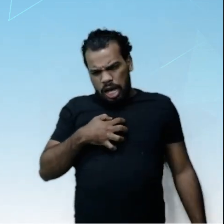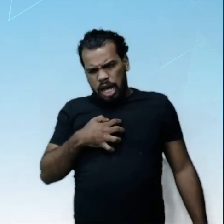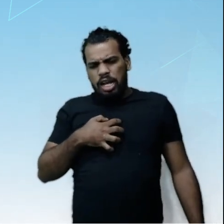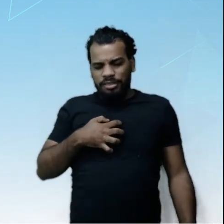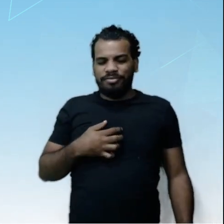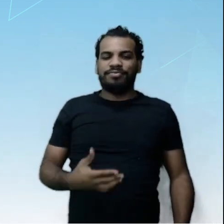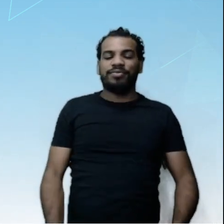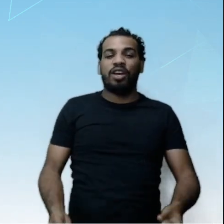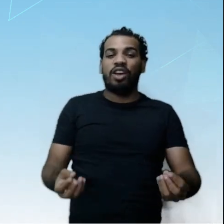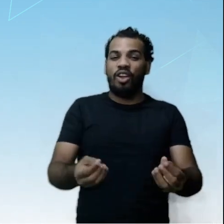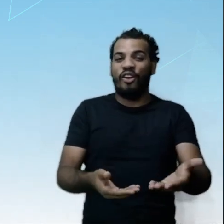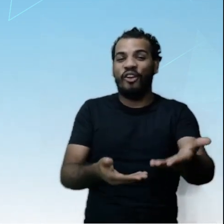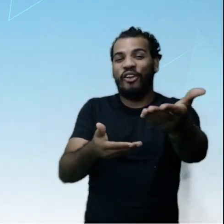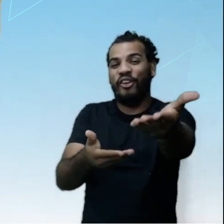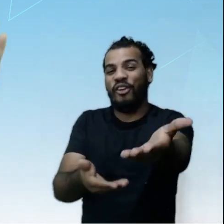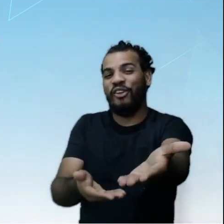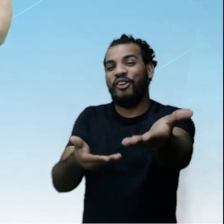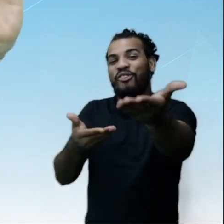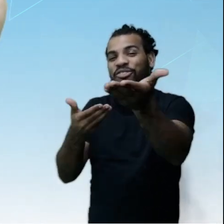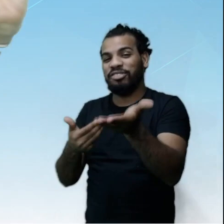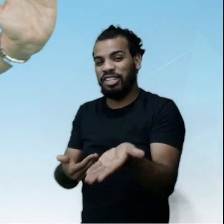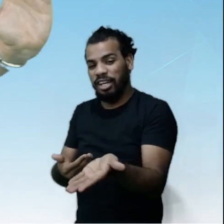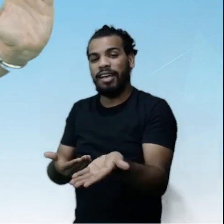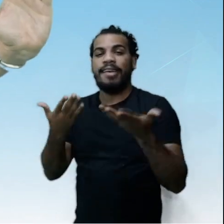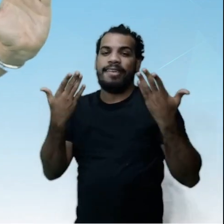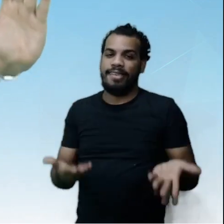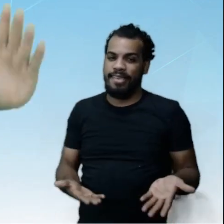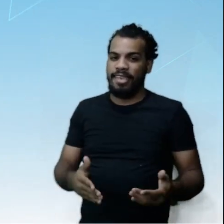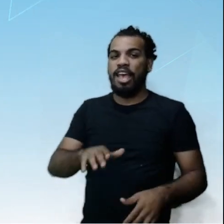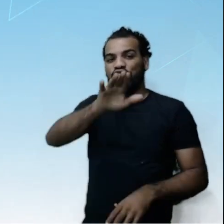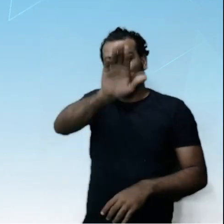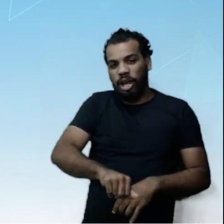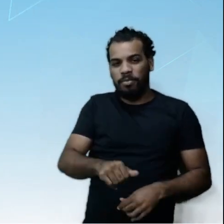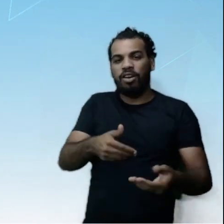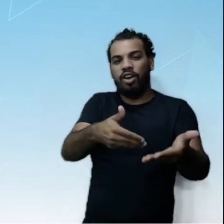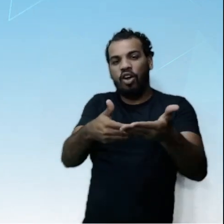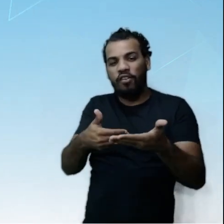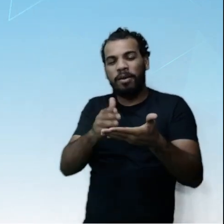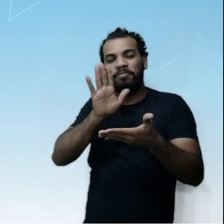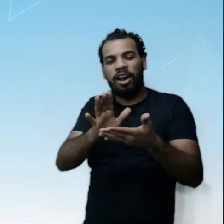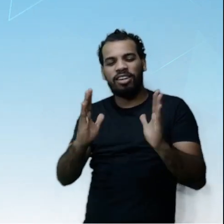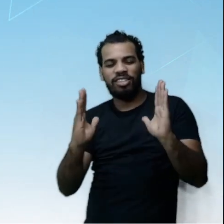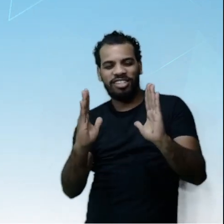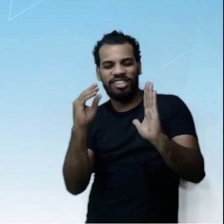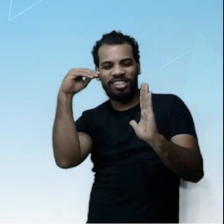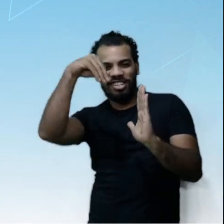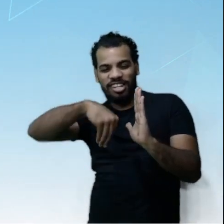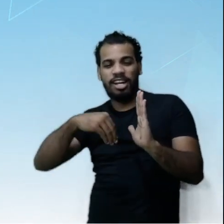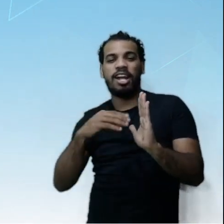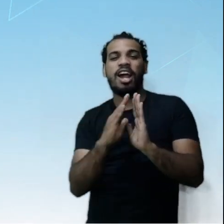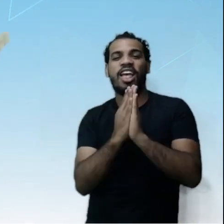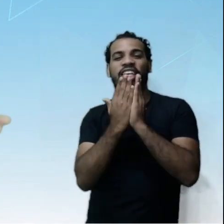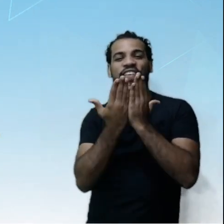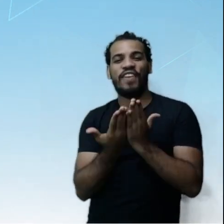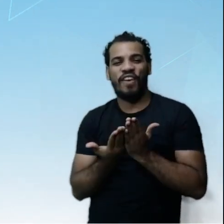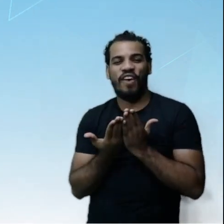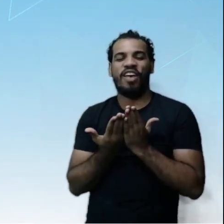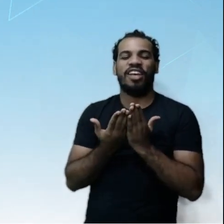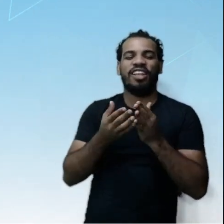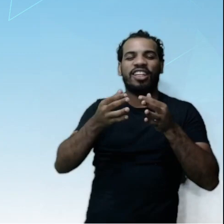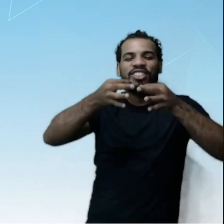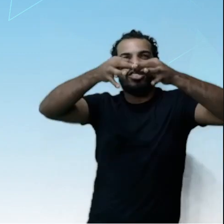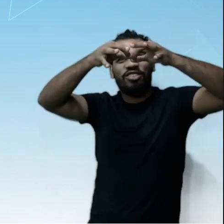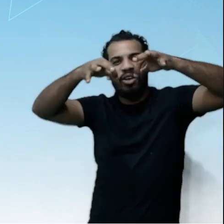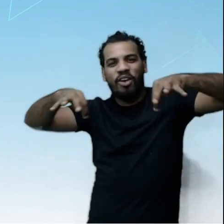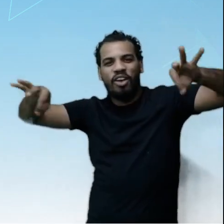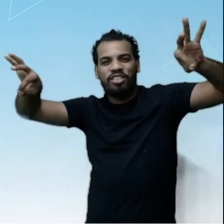fiz para convidá-lo, é o que? Um convite na estrutura de um cordel. Então, são isso. É por isso que